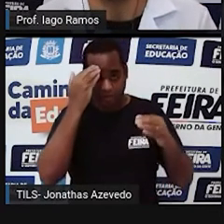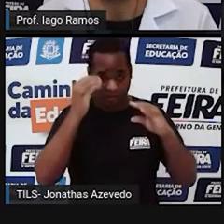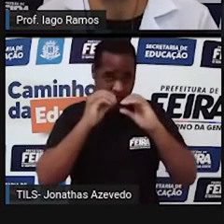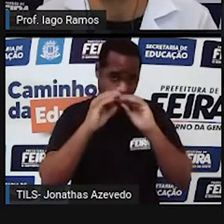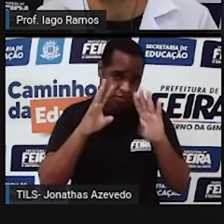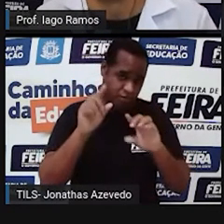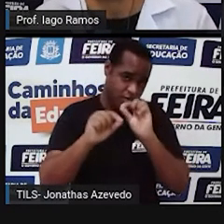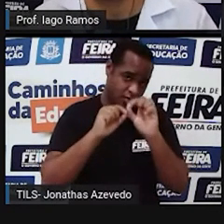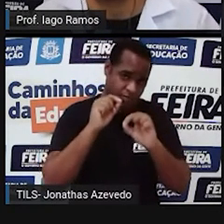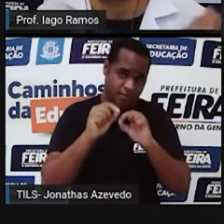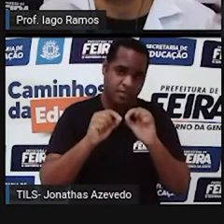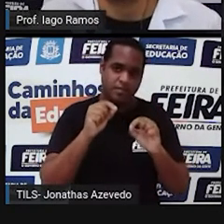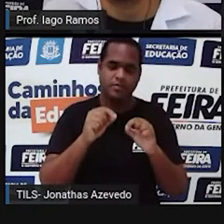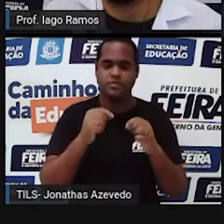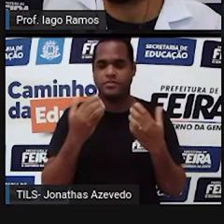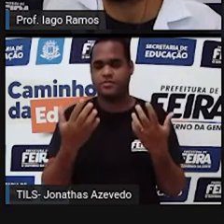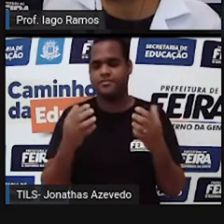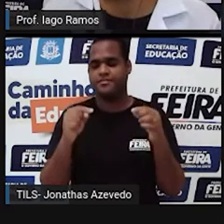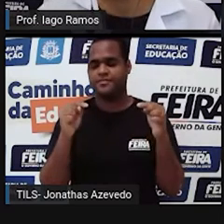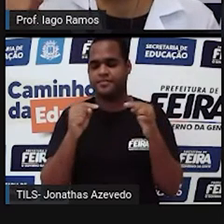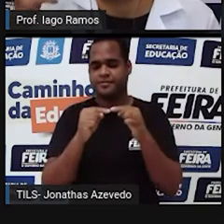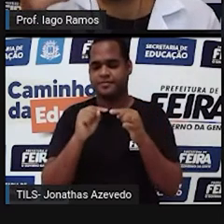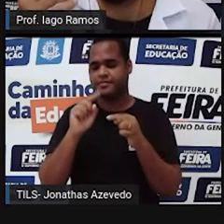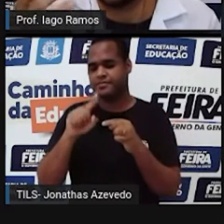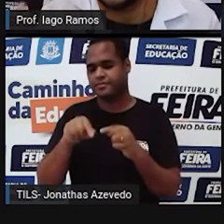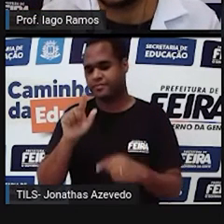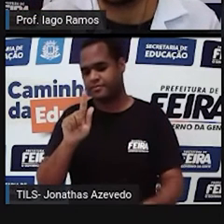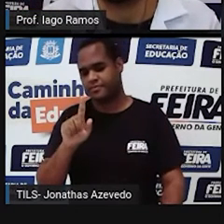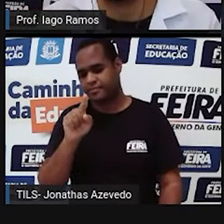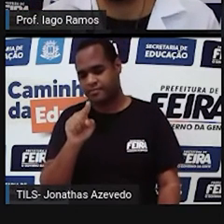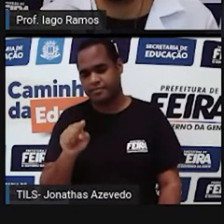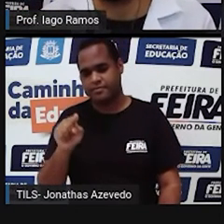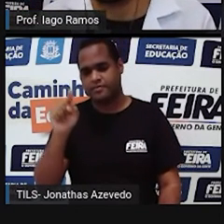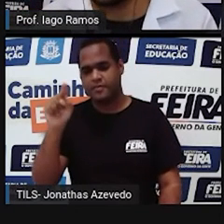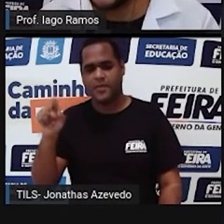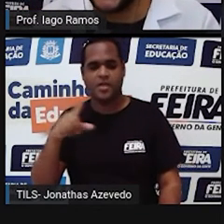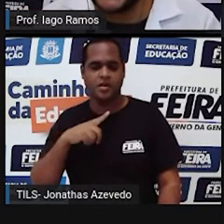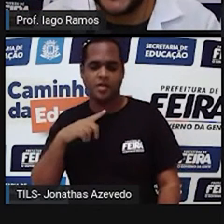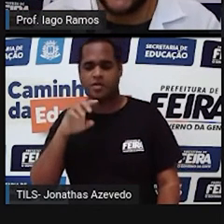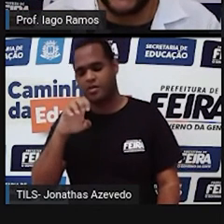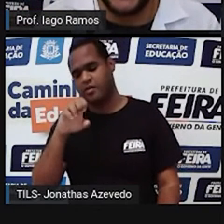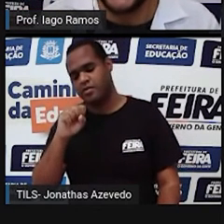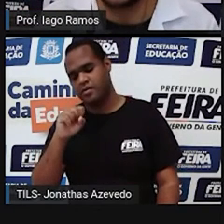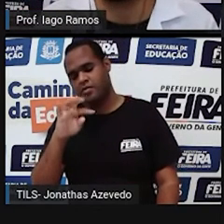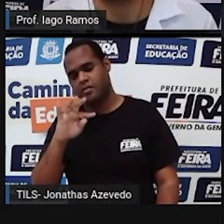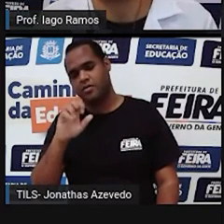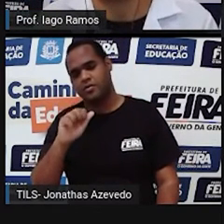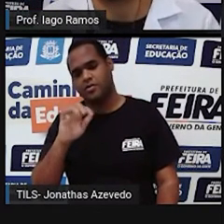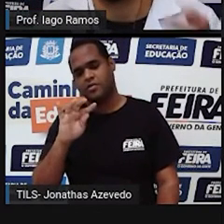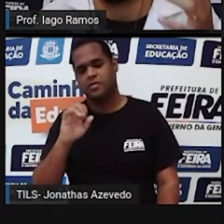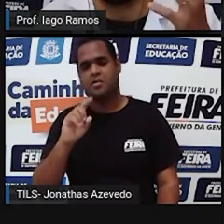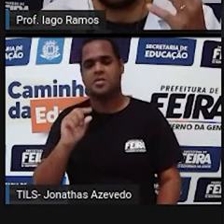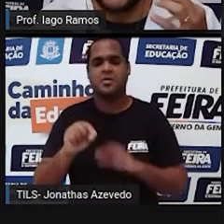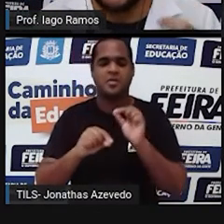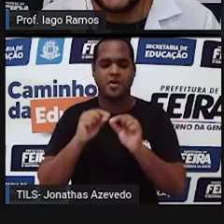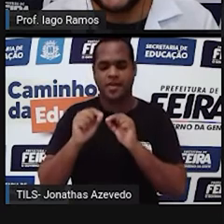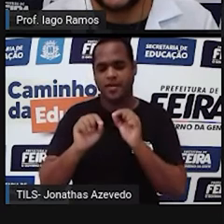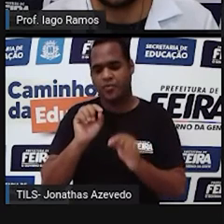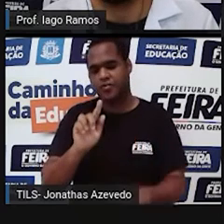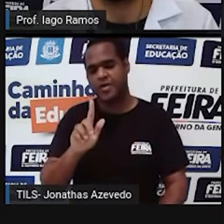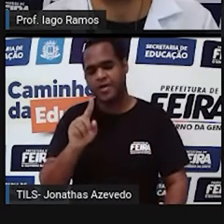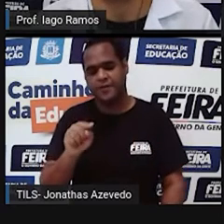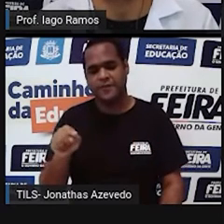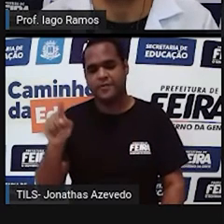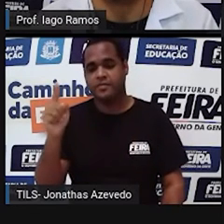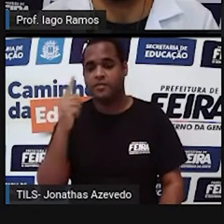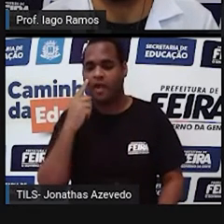até aqui sobre o que é gráfico, o que é estatística, para que serve o gráfico. Vai aparecer